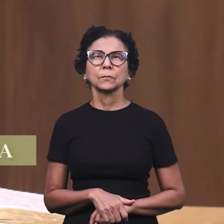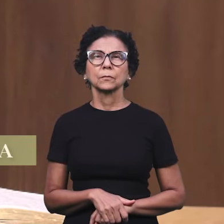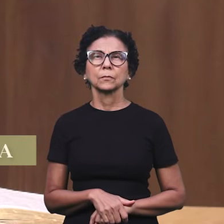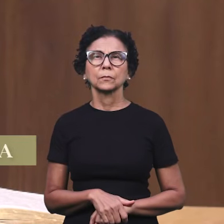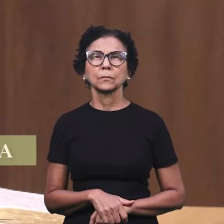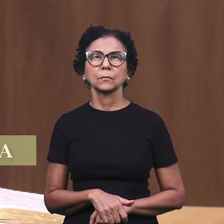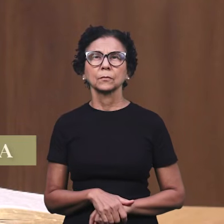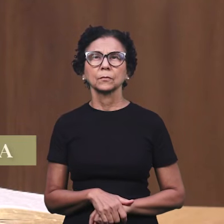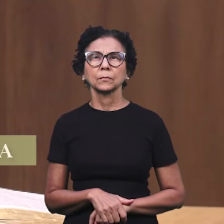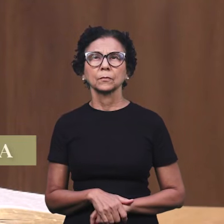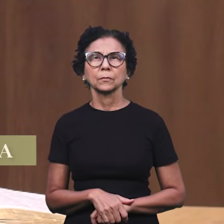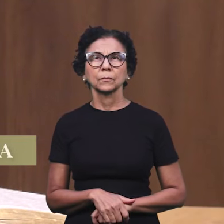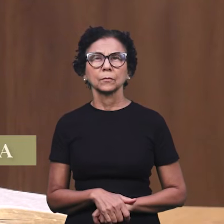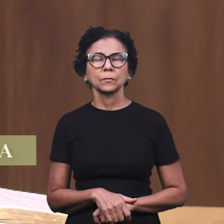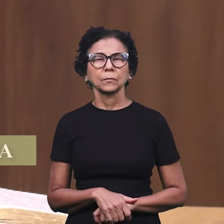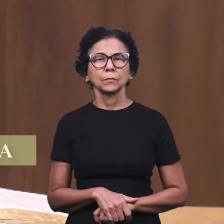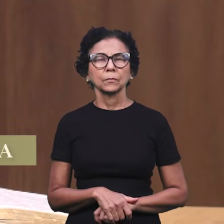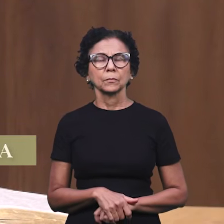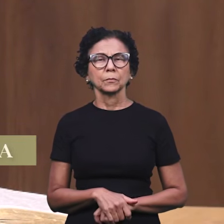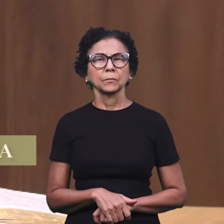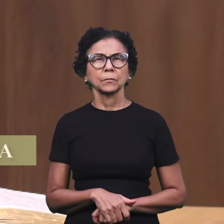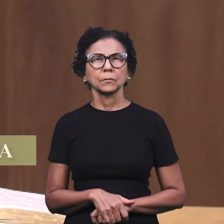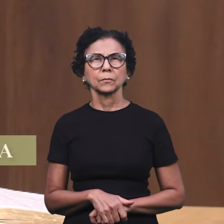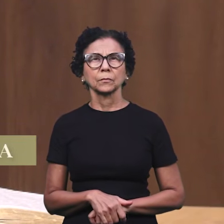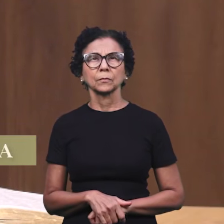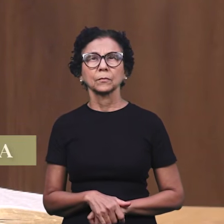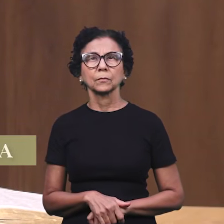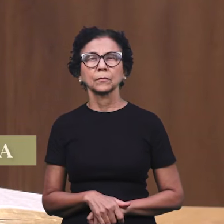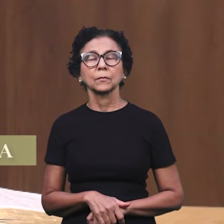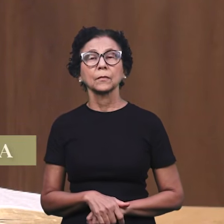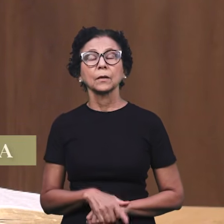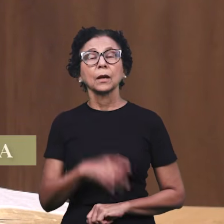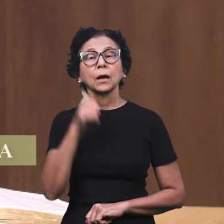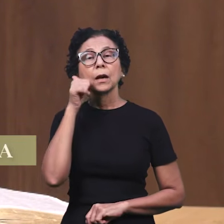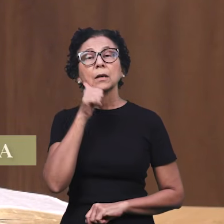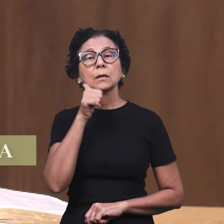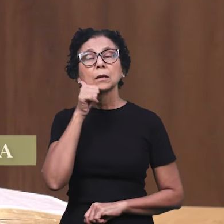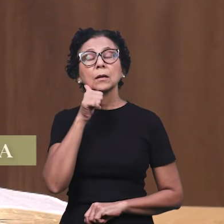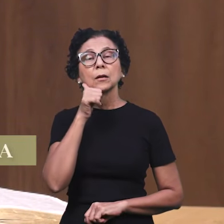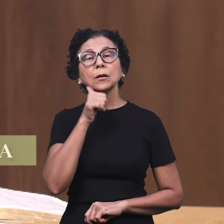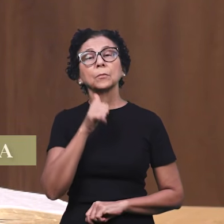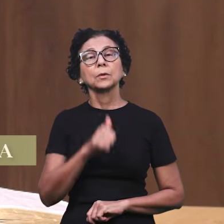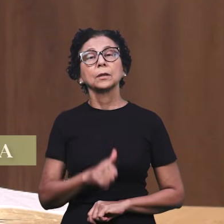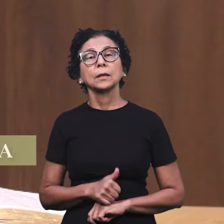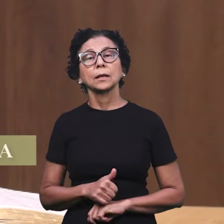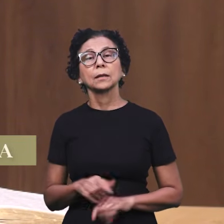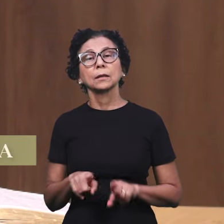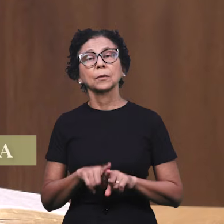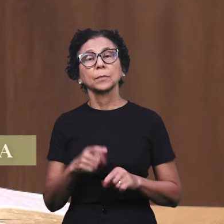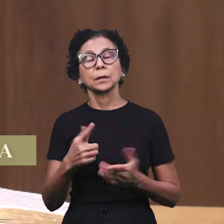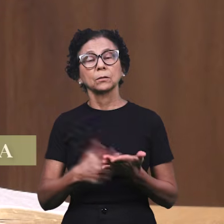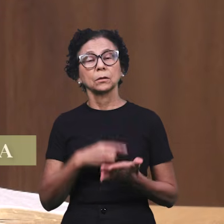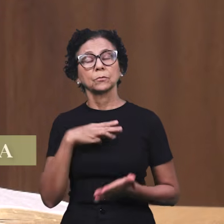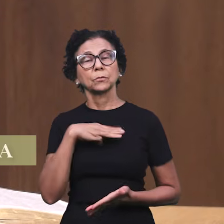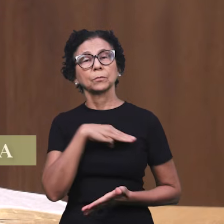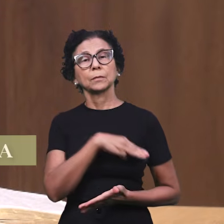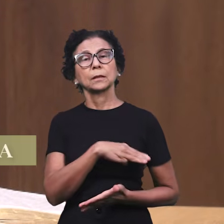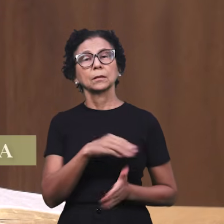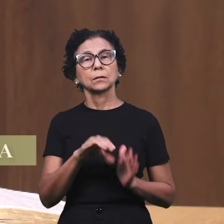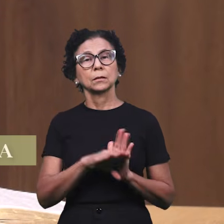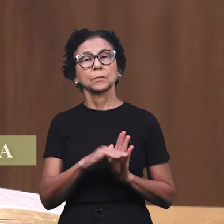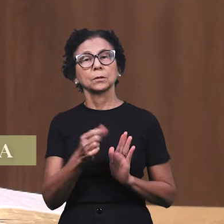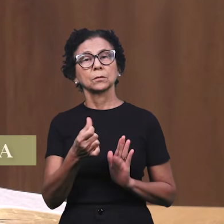Mateus 6, quando o Senhor ensina os seus discípulos a orar, a pedir, né?